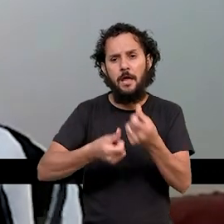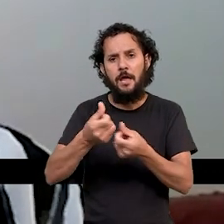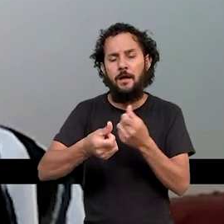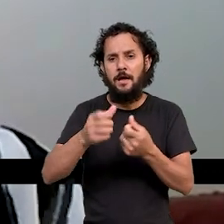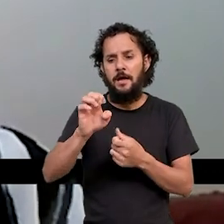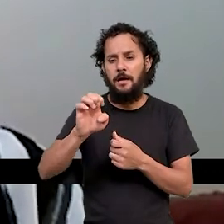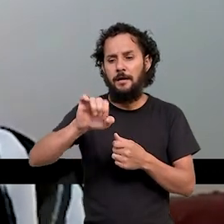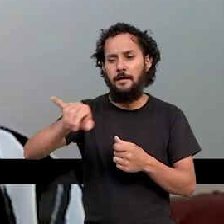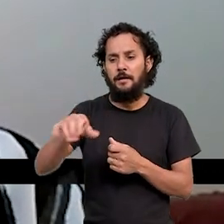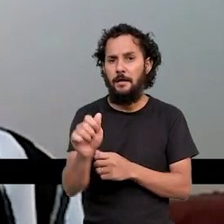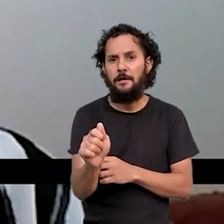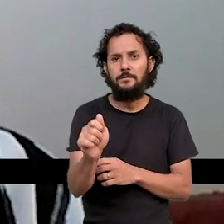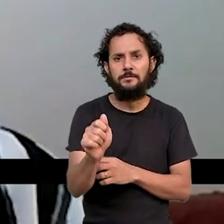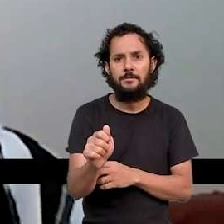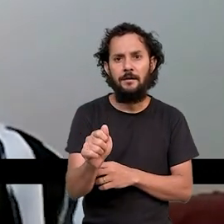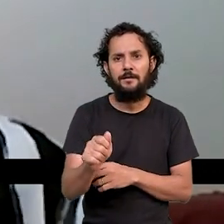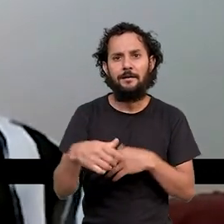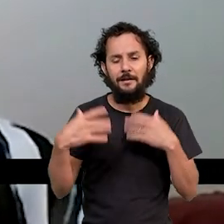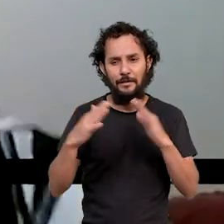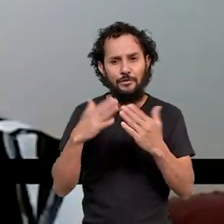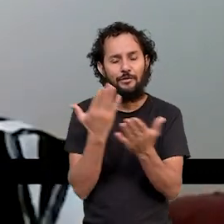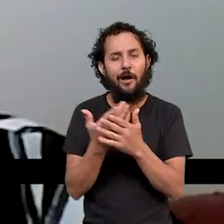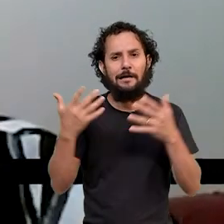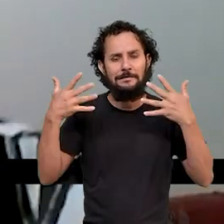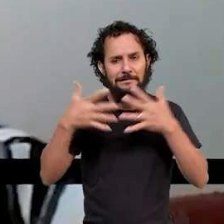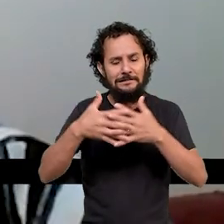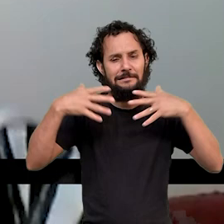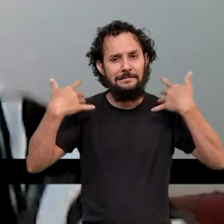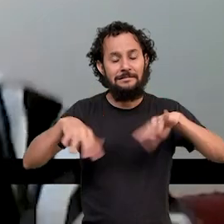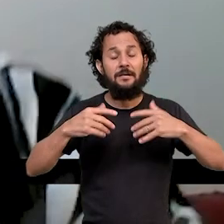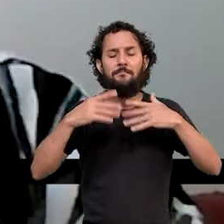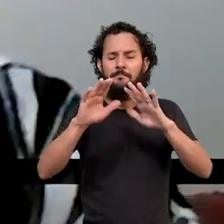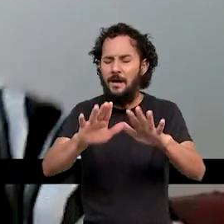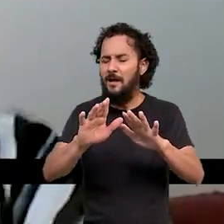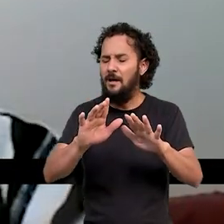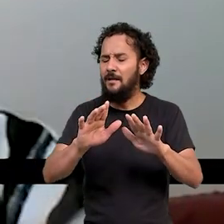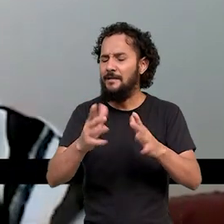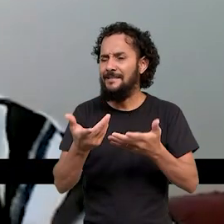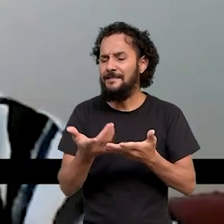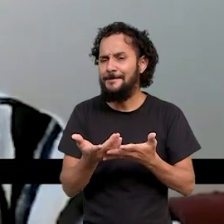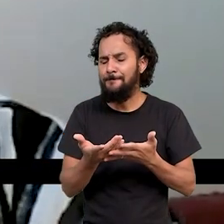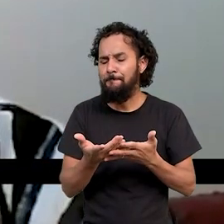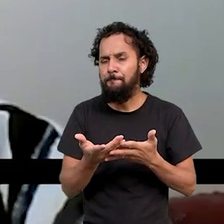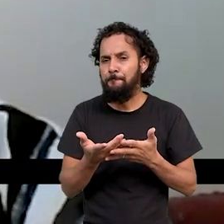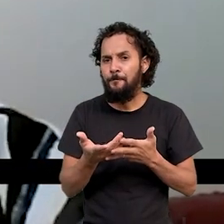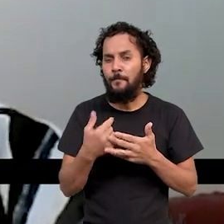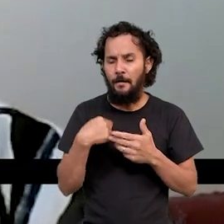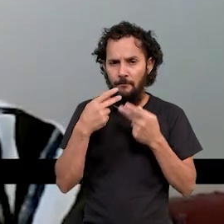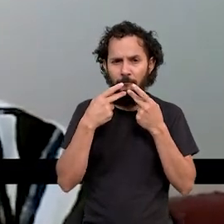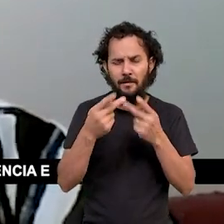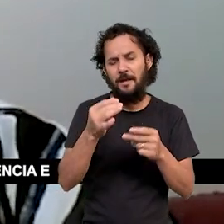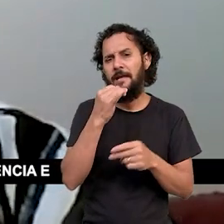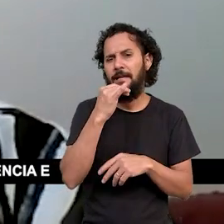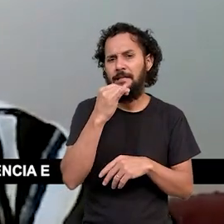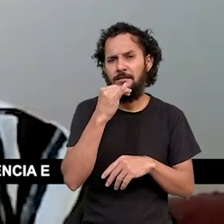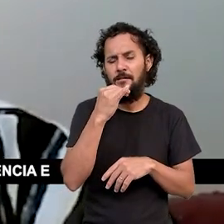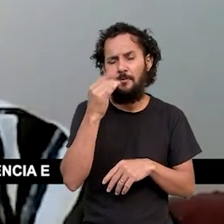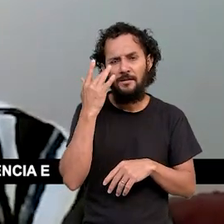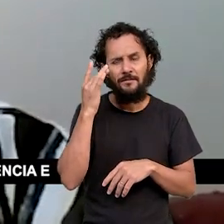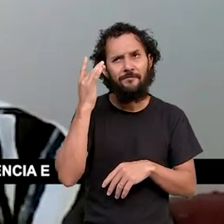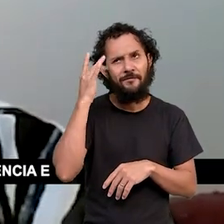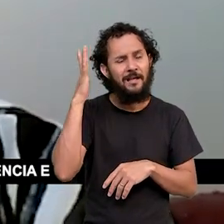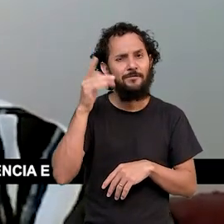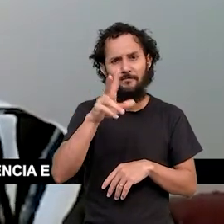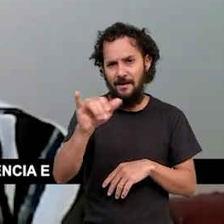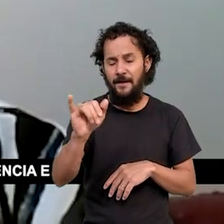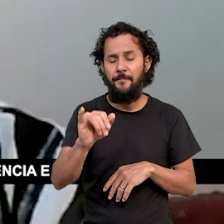Então, é uma escola, assim, bem complexa. Uma das questões que vou citar como exemplo, que eu acho que